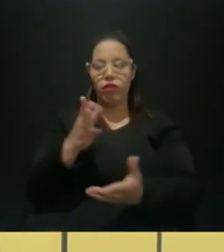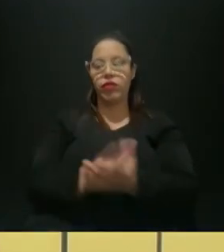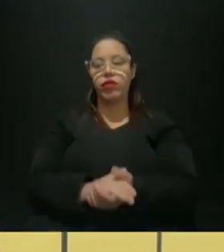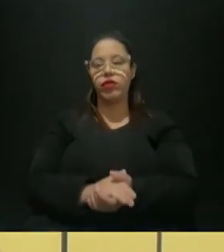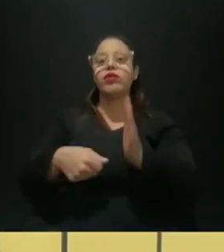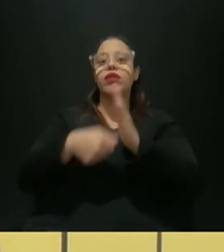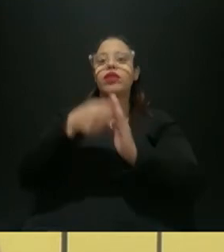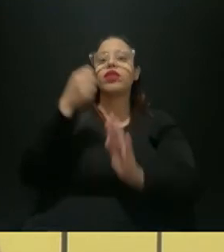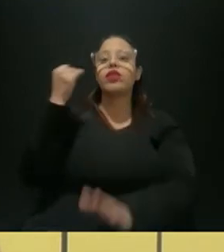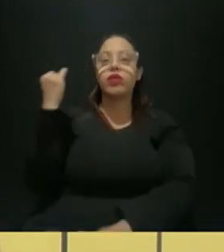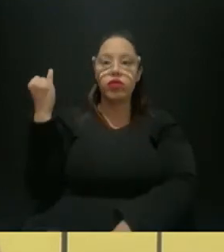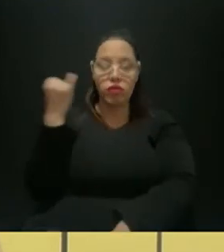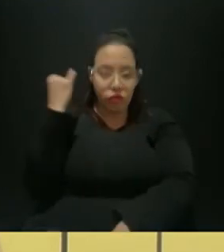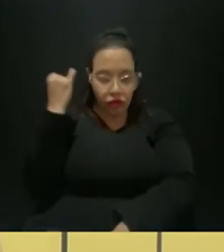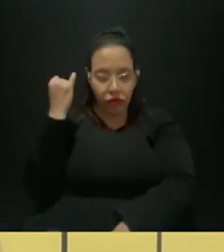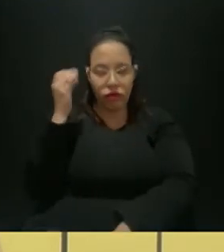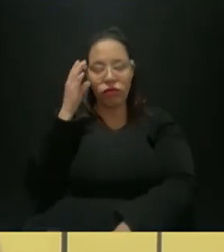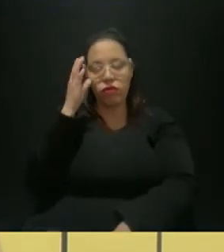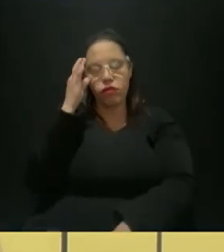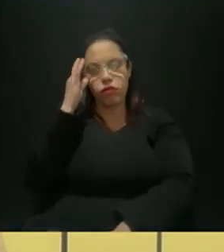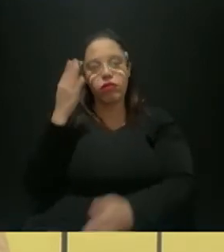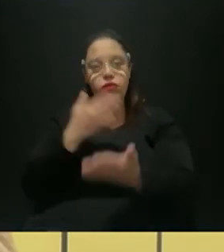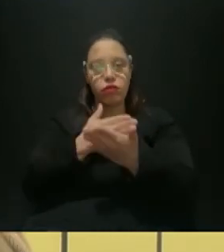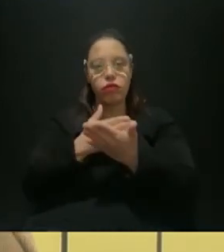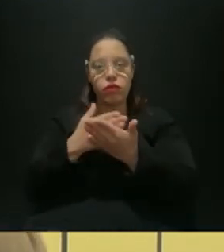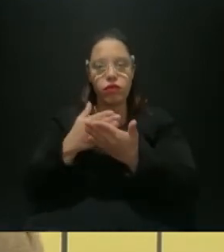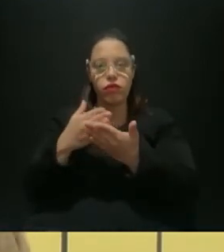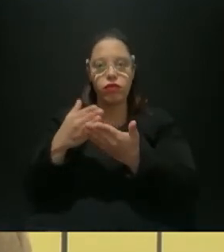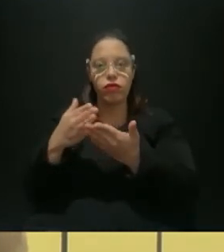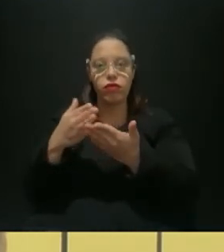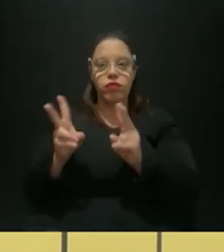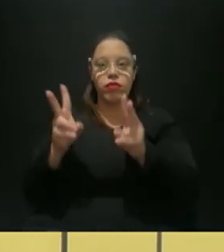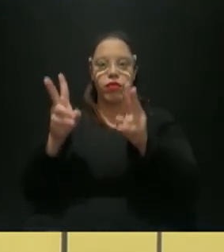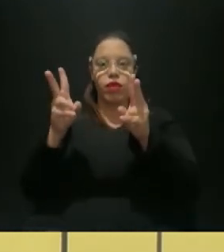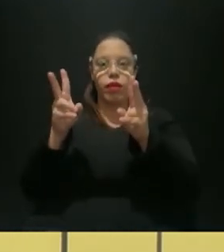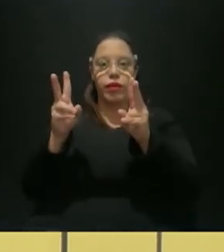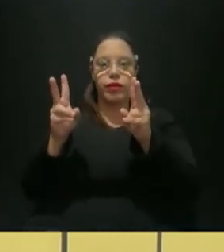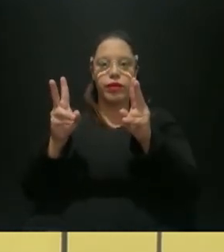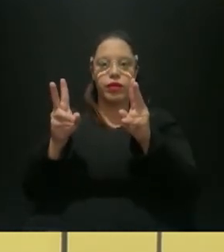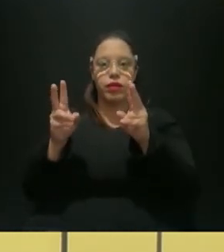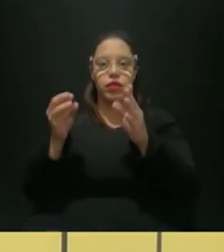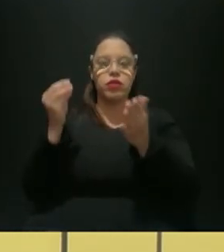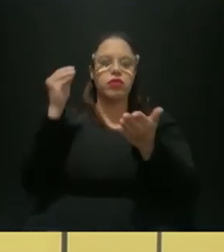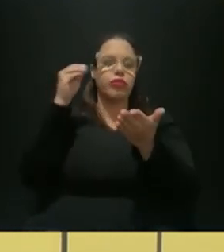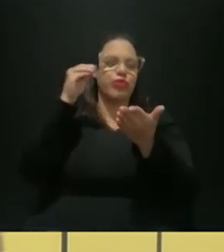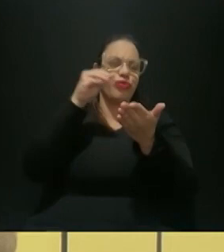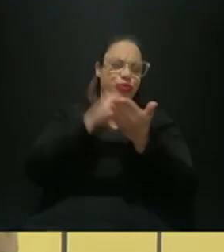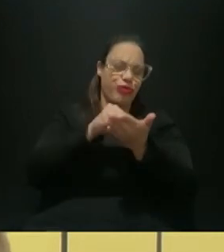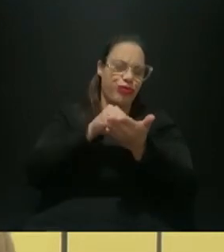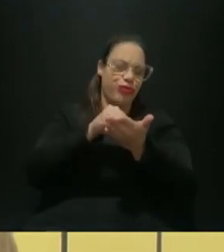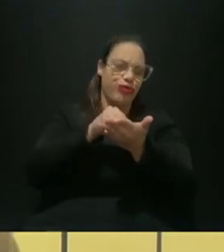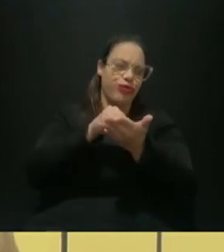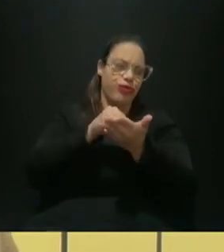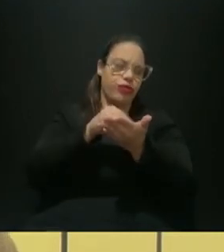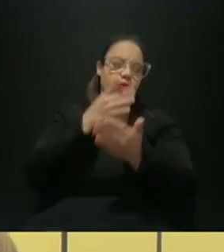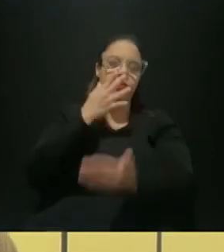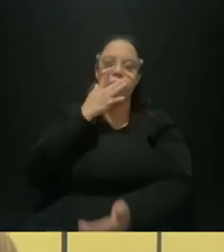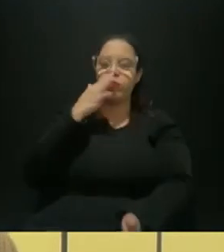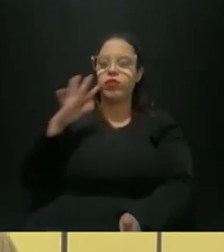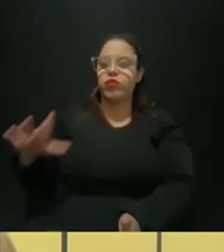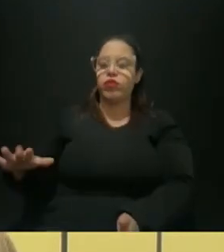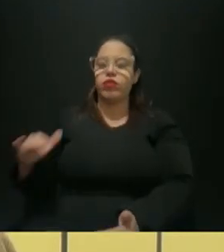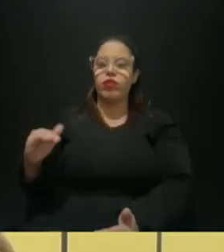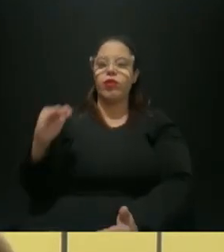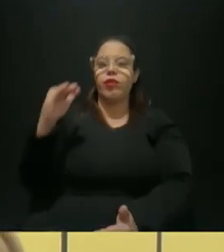importante. Isso ocorre frequentemente por total falta de compreensão do desenvolvimento infantil. E, inclusive, dos espaços que uma criança